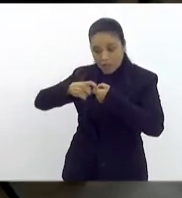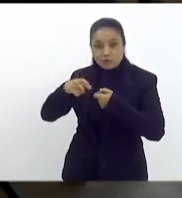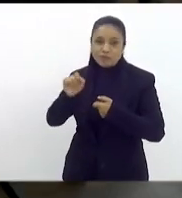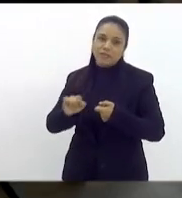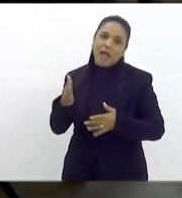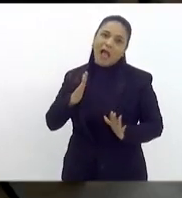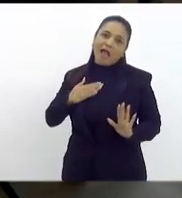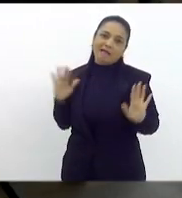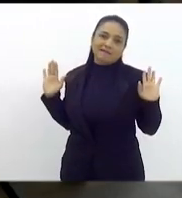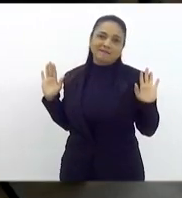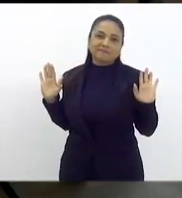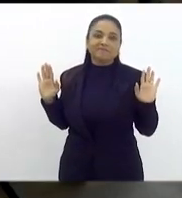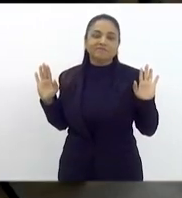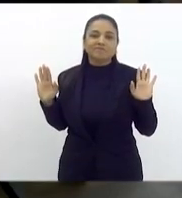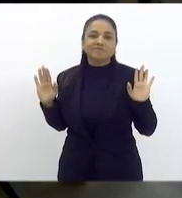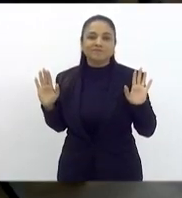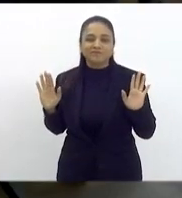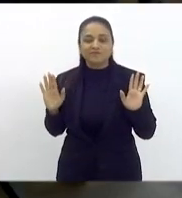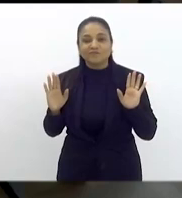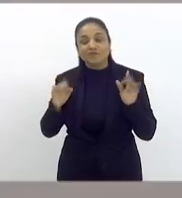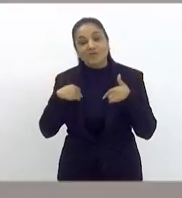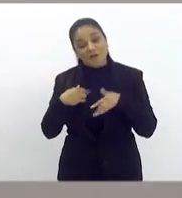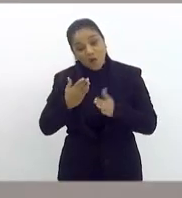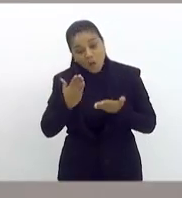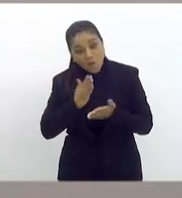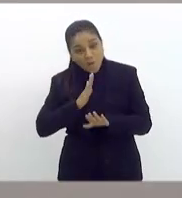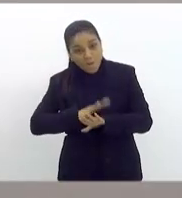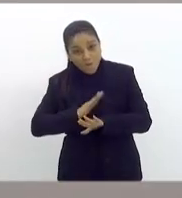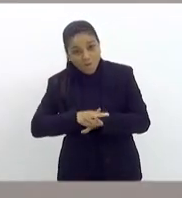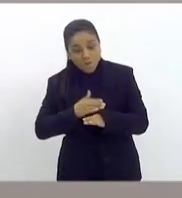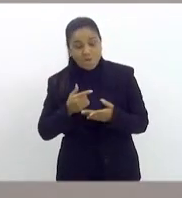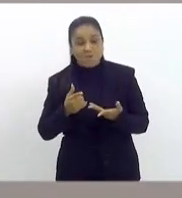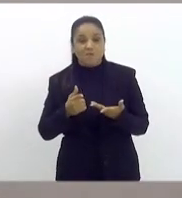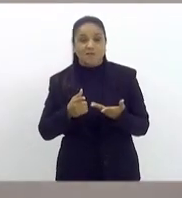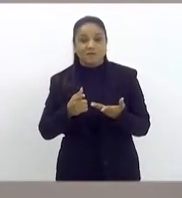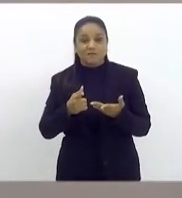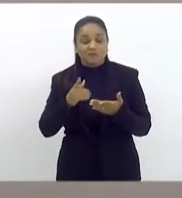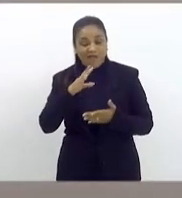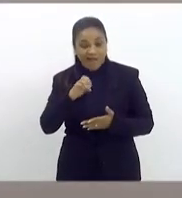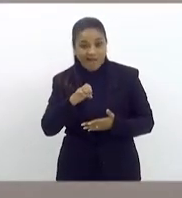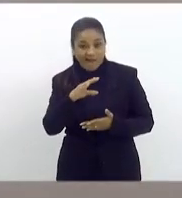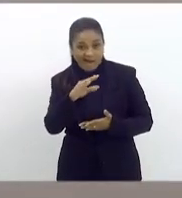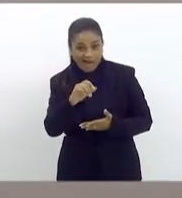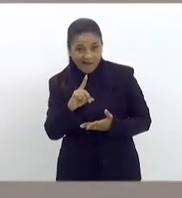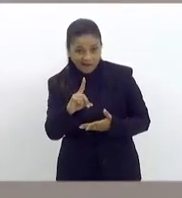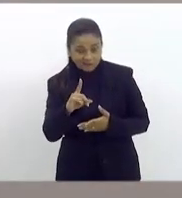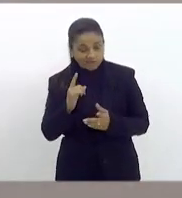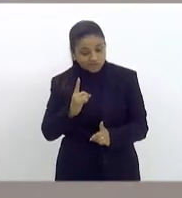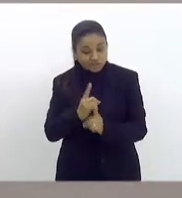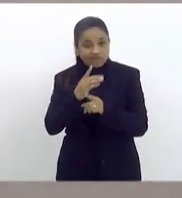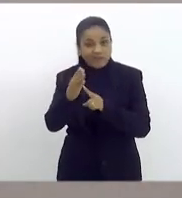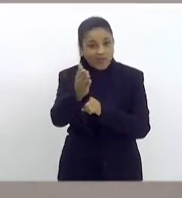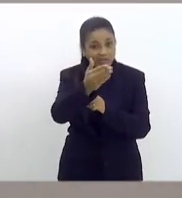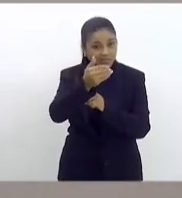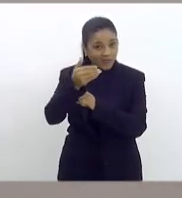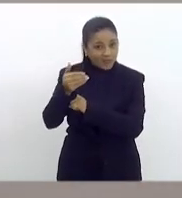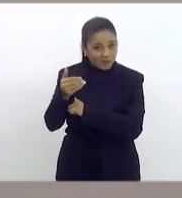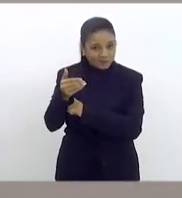com o cerveja. A partir do momento que o ECAD descobrir uma nova tecnologia que